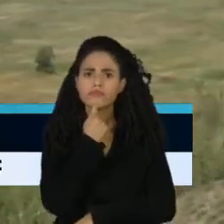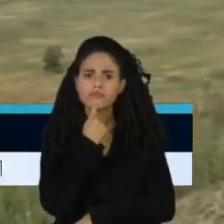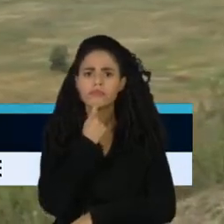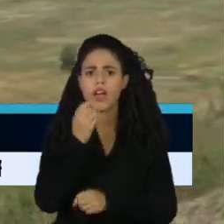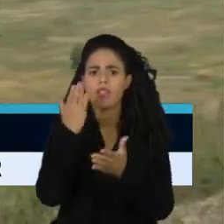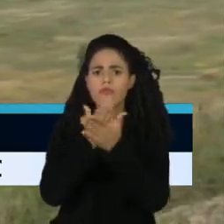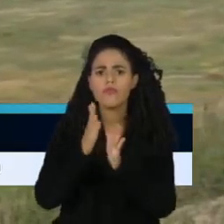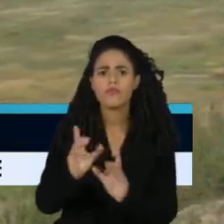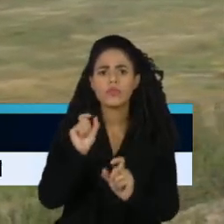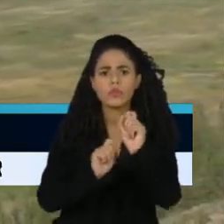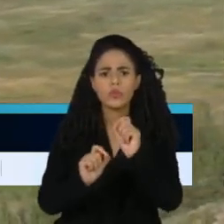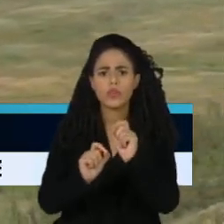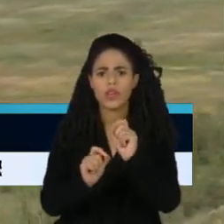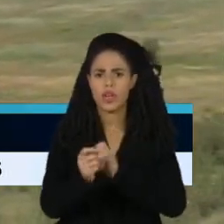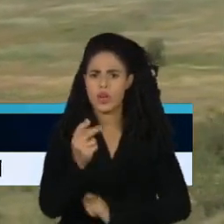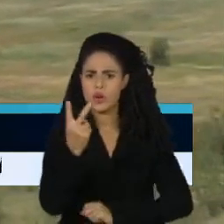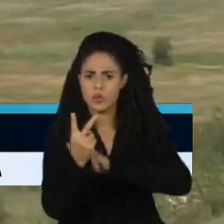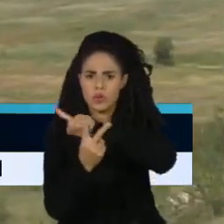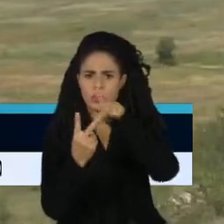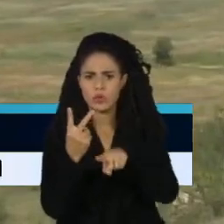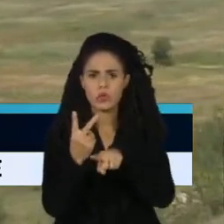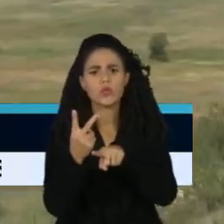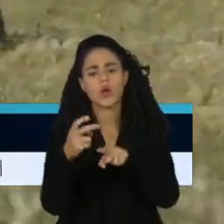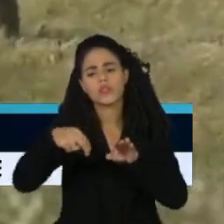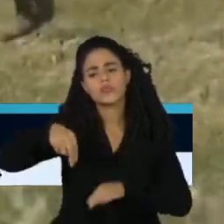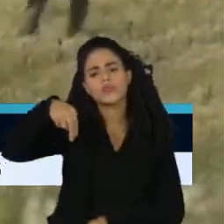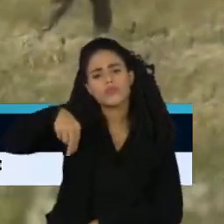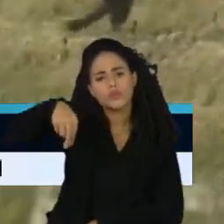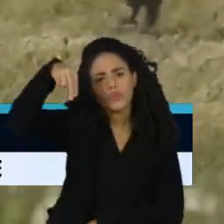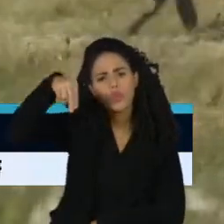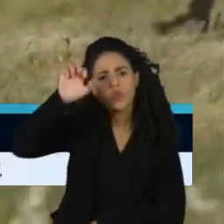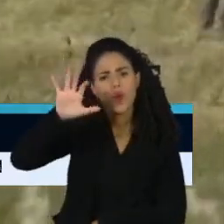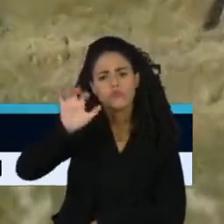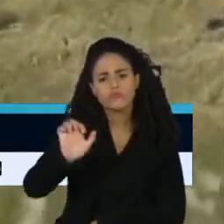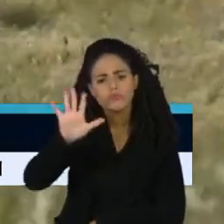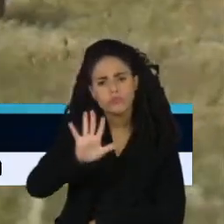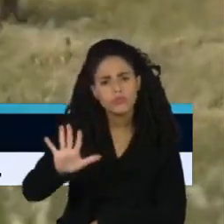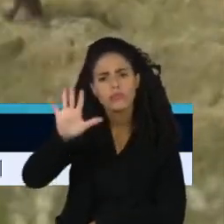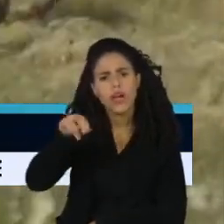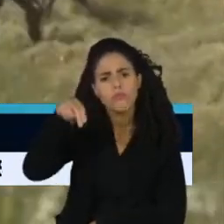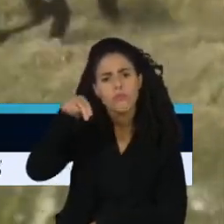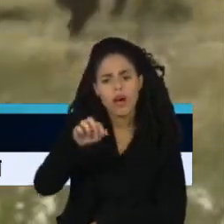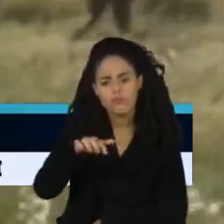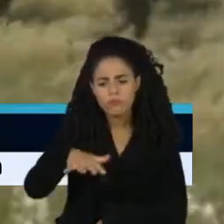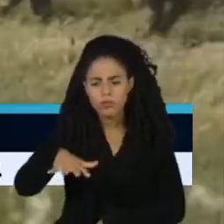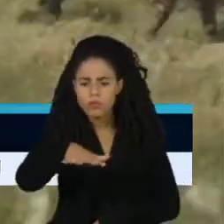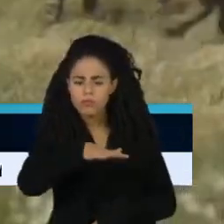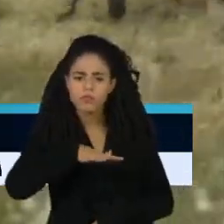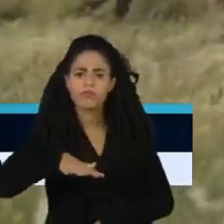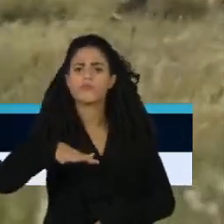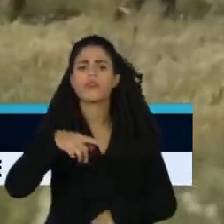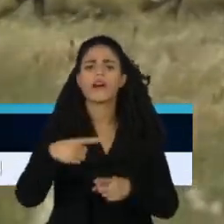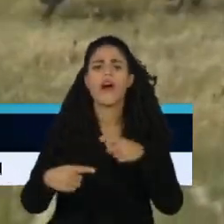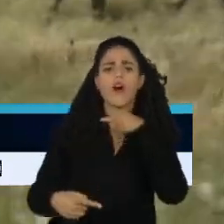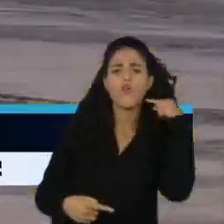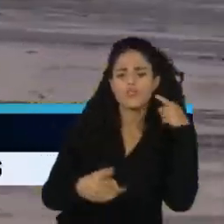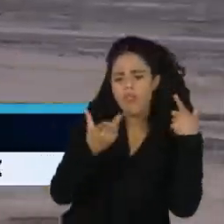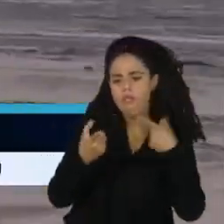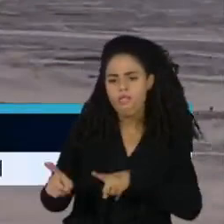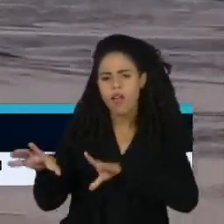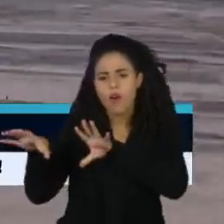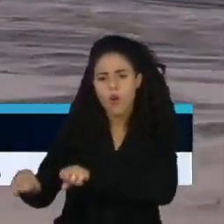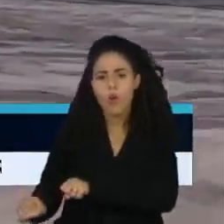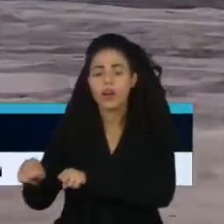da neutralidade para os dois países do Norte Europeu preocupados com a segurança de seus territórios depois que a Rússia invadiu a